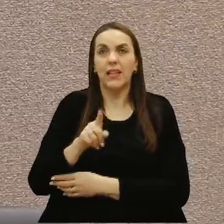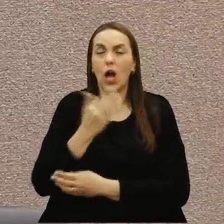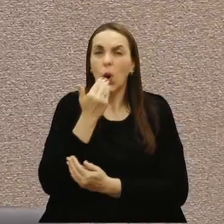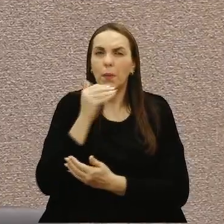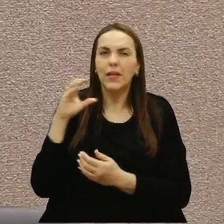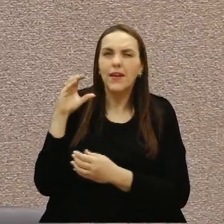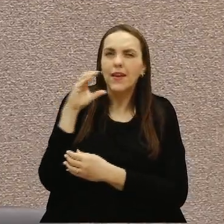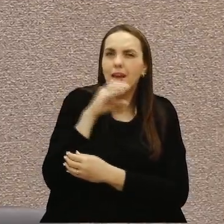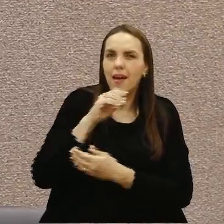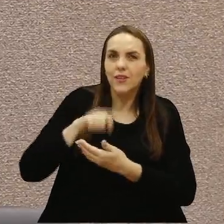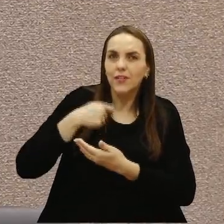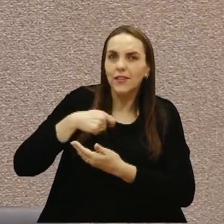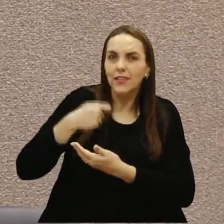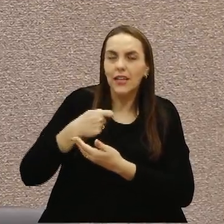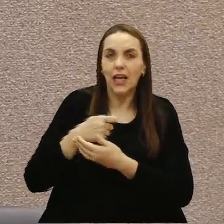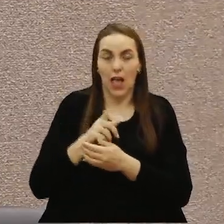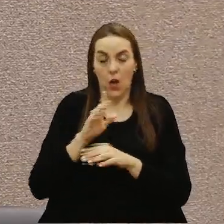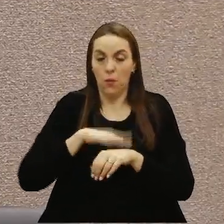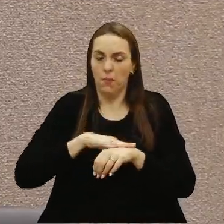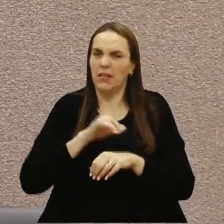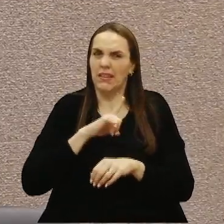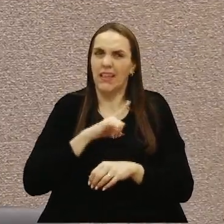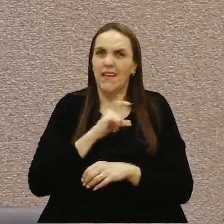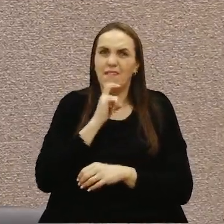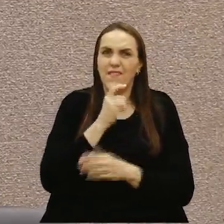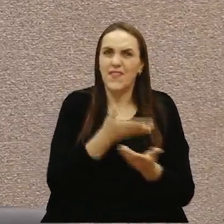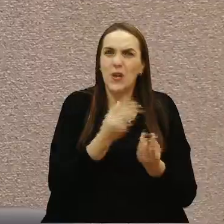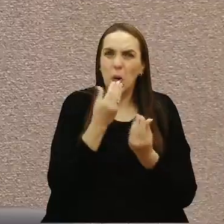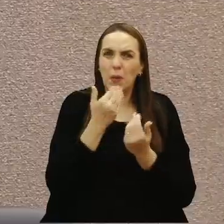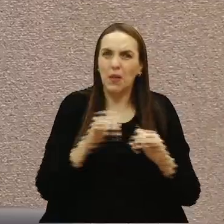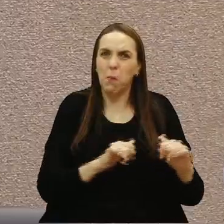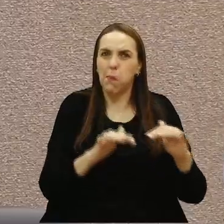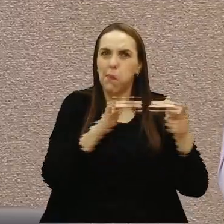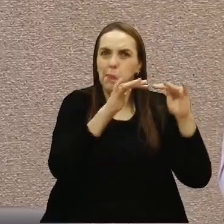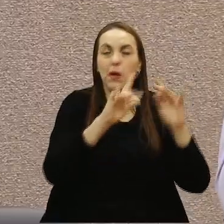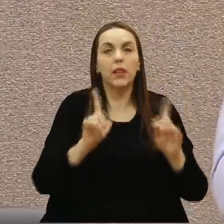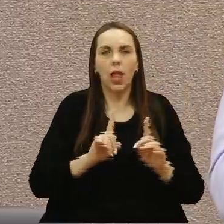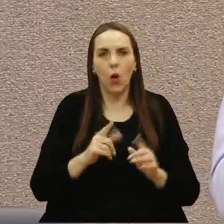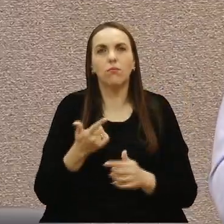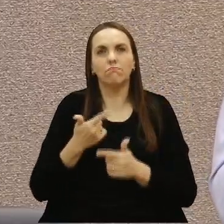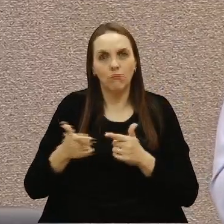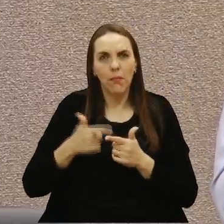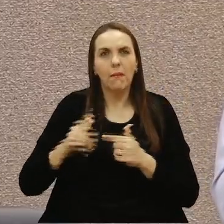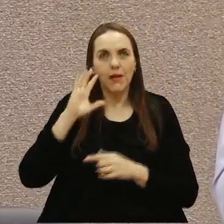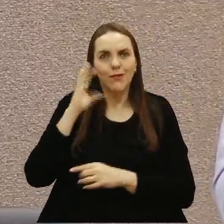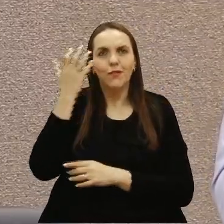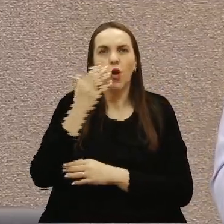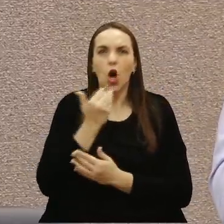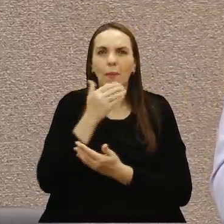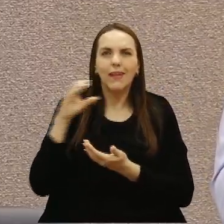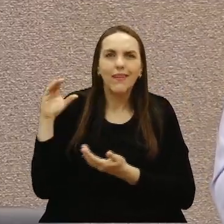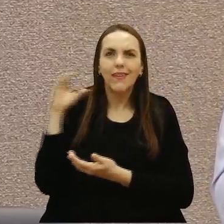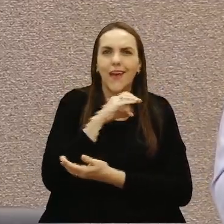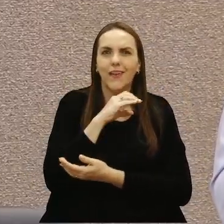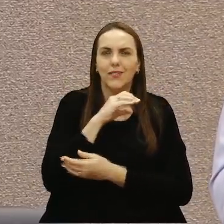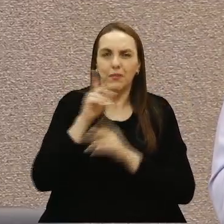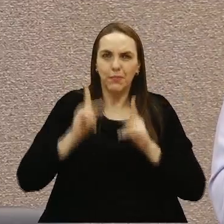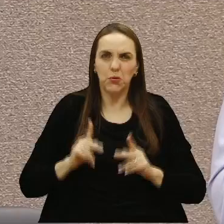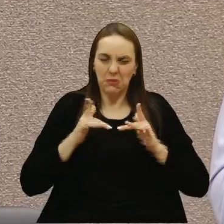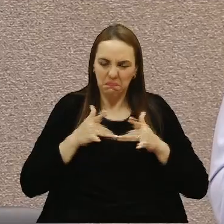fria, lá nas enchentes, né? Então a gente resolveu esse problema levando comida quente. E o pessoal se dedicou muito.